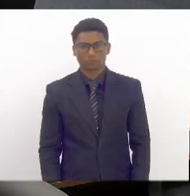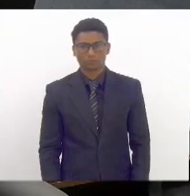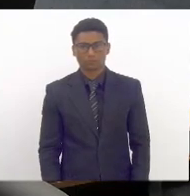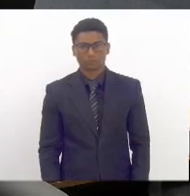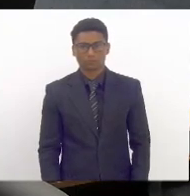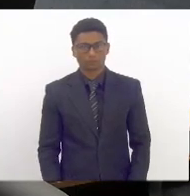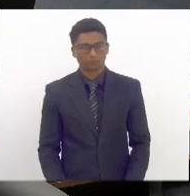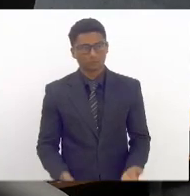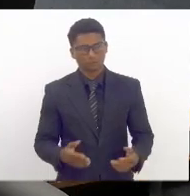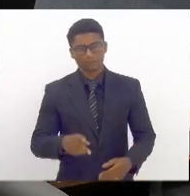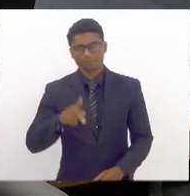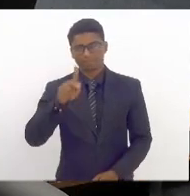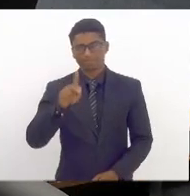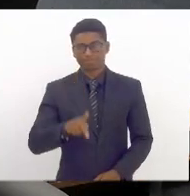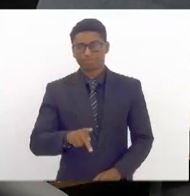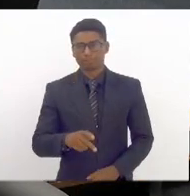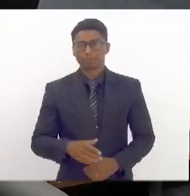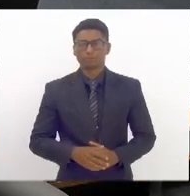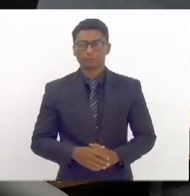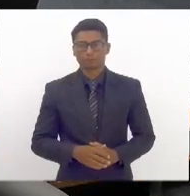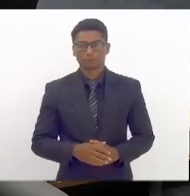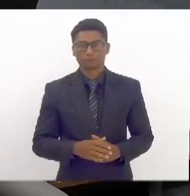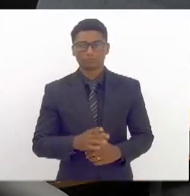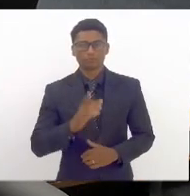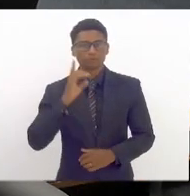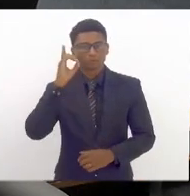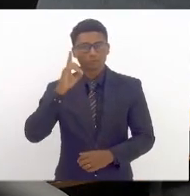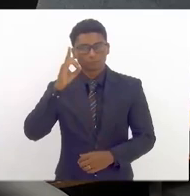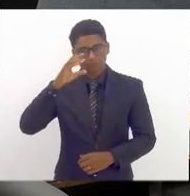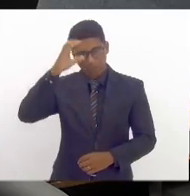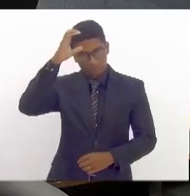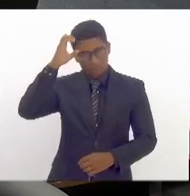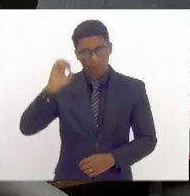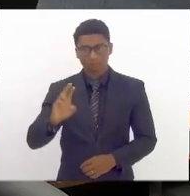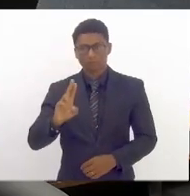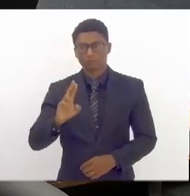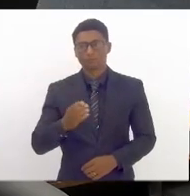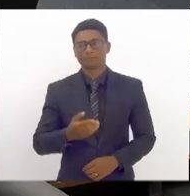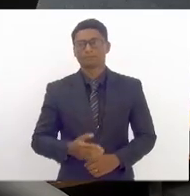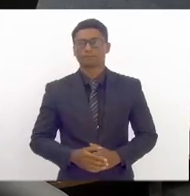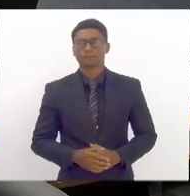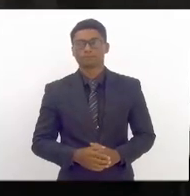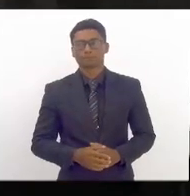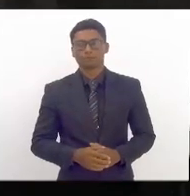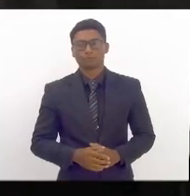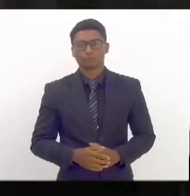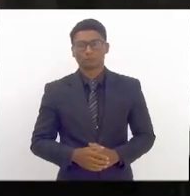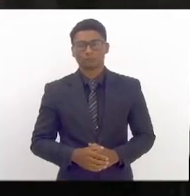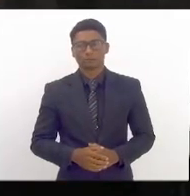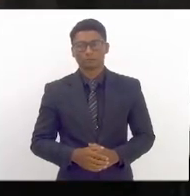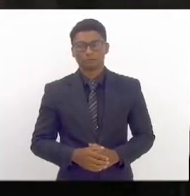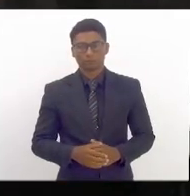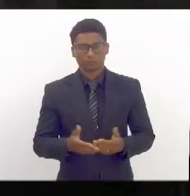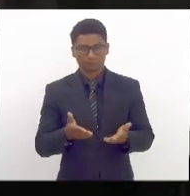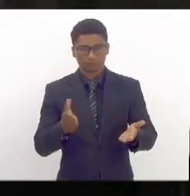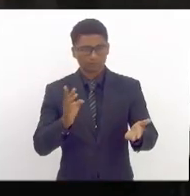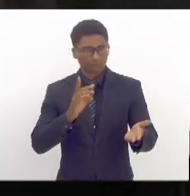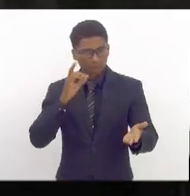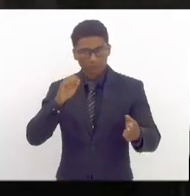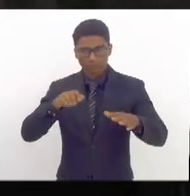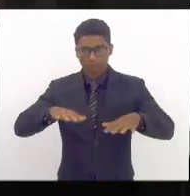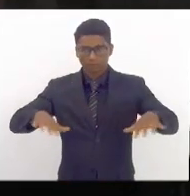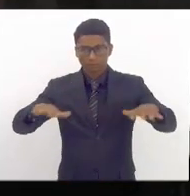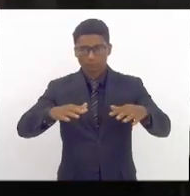Senhora presidente dos trabalhos desta sessão, nobre deputada Tia Ju, senhoras deputadas presentes,